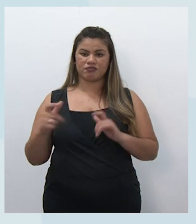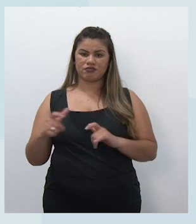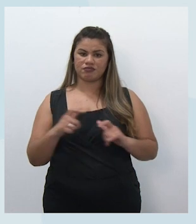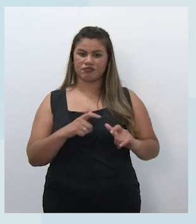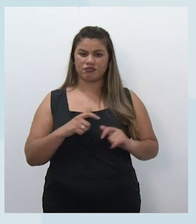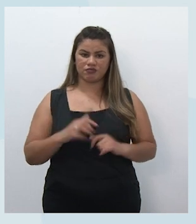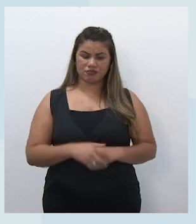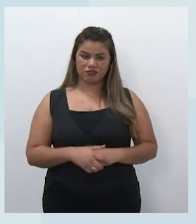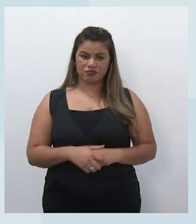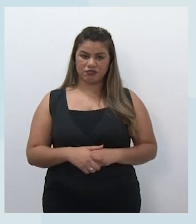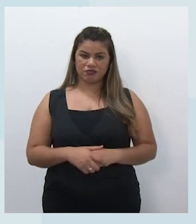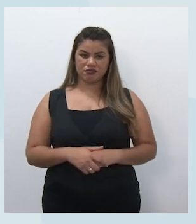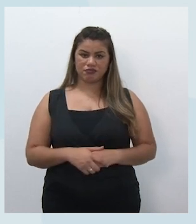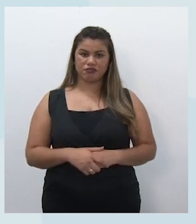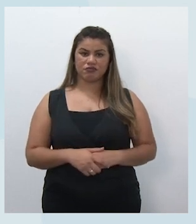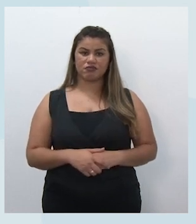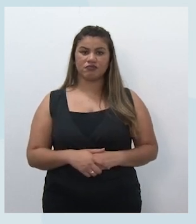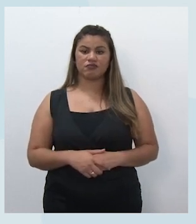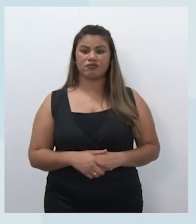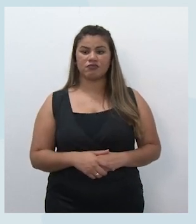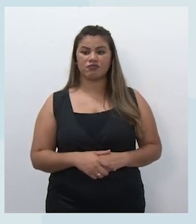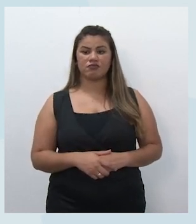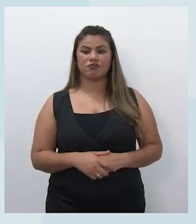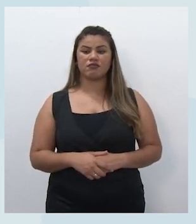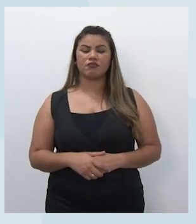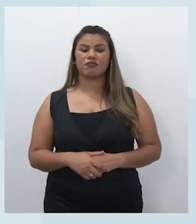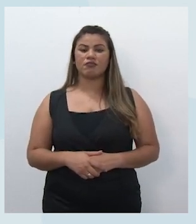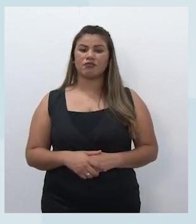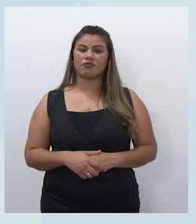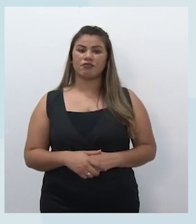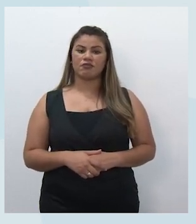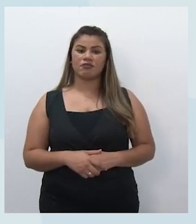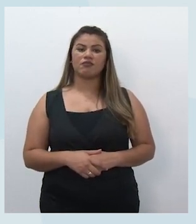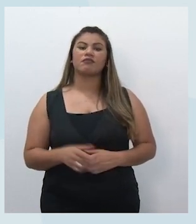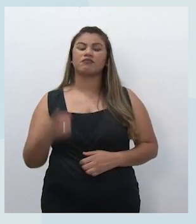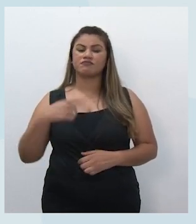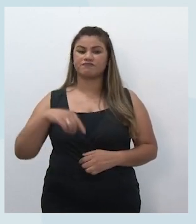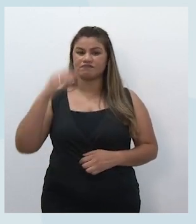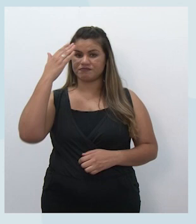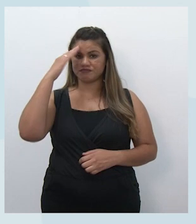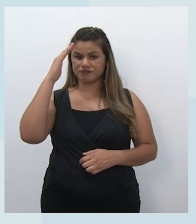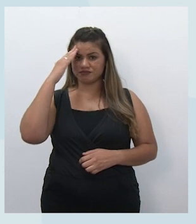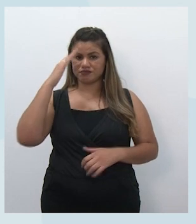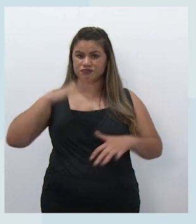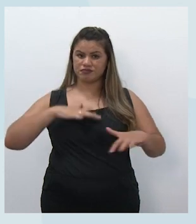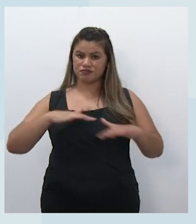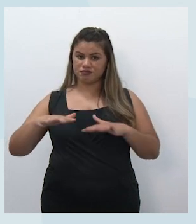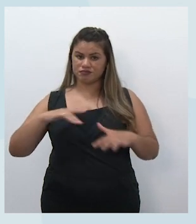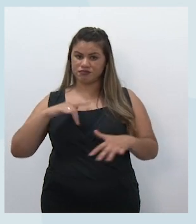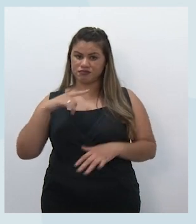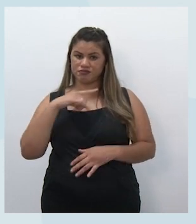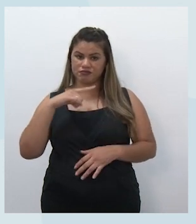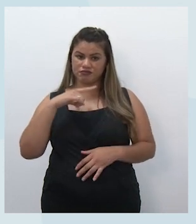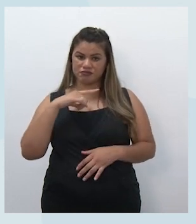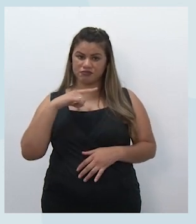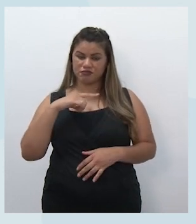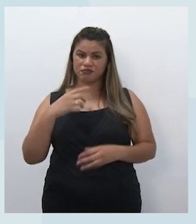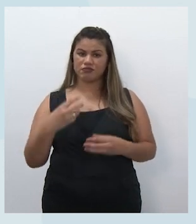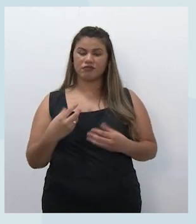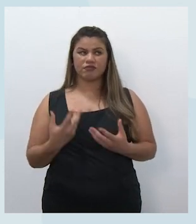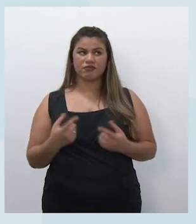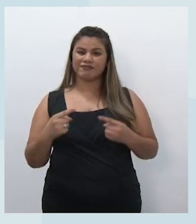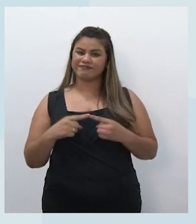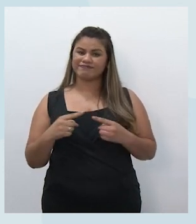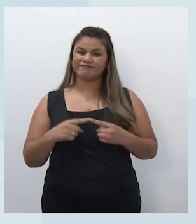grande questão que os professores colocam sempre é, tudo bem, a gente está entendendo que existe esse movimento, mas a grande questão é, em termos práticos, né?